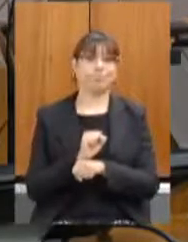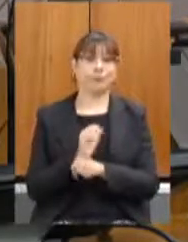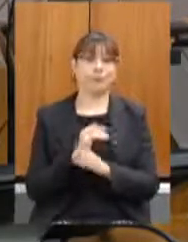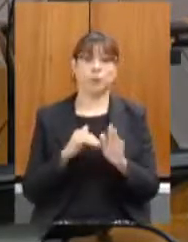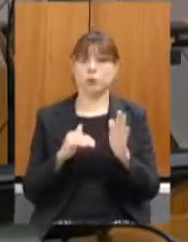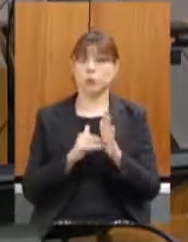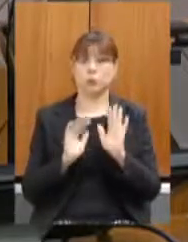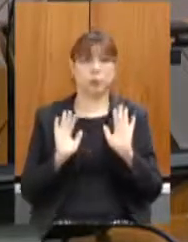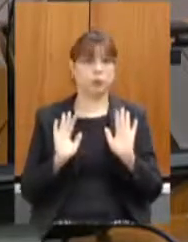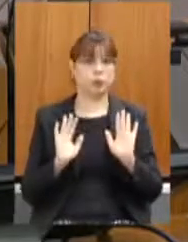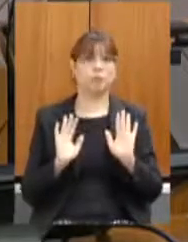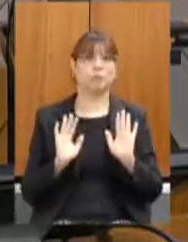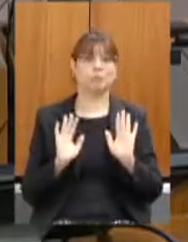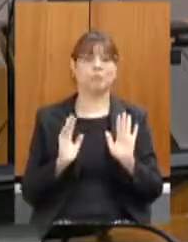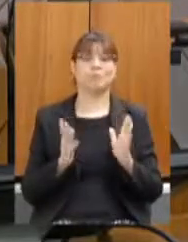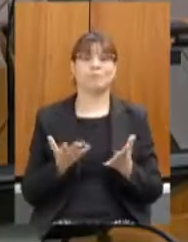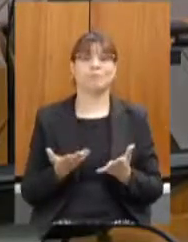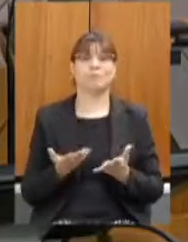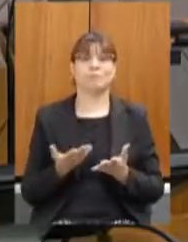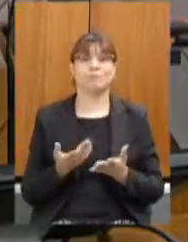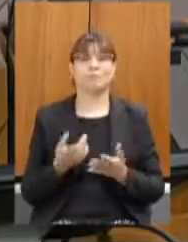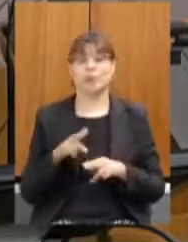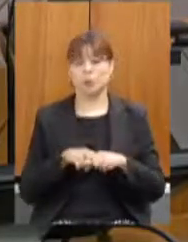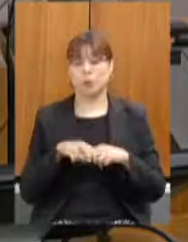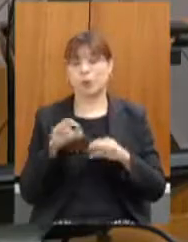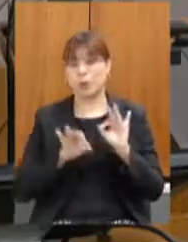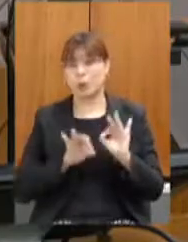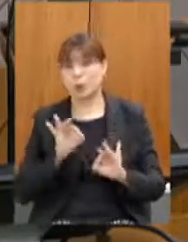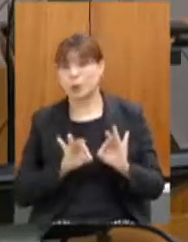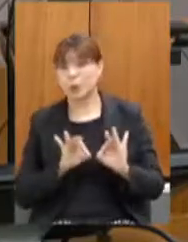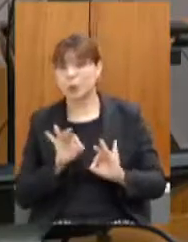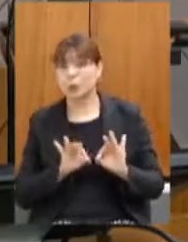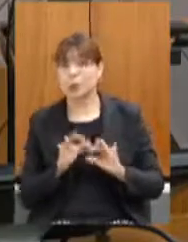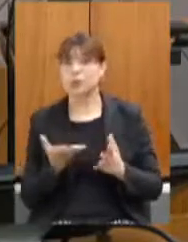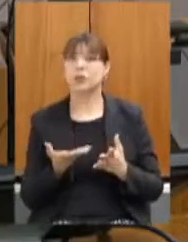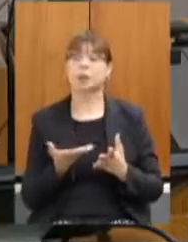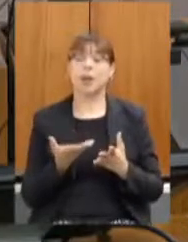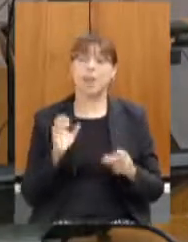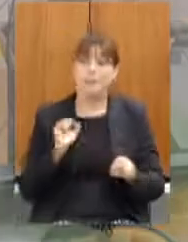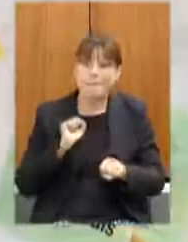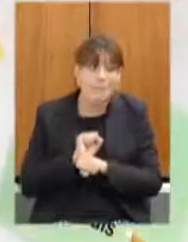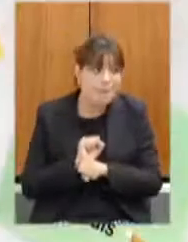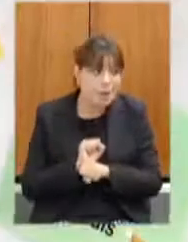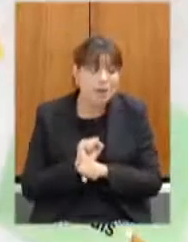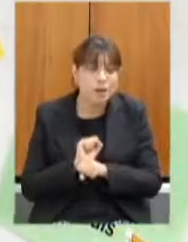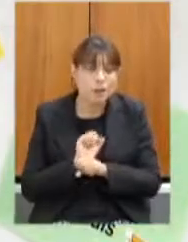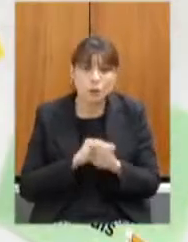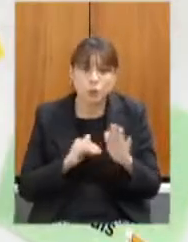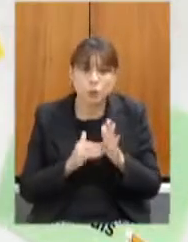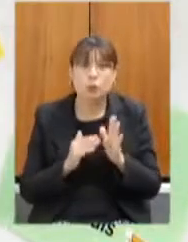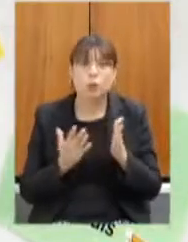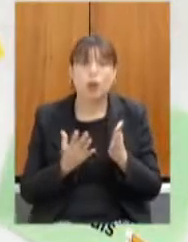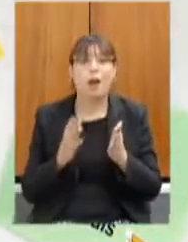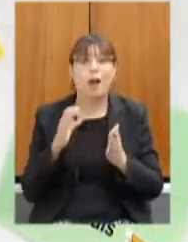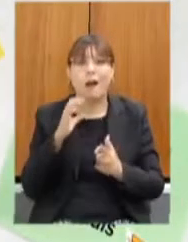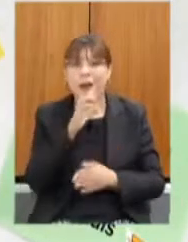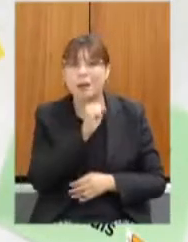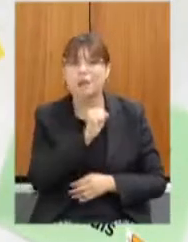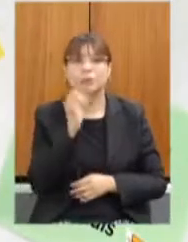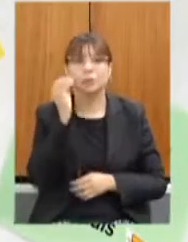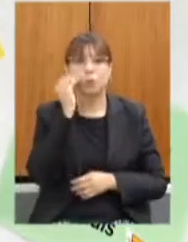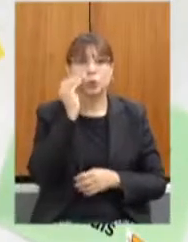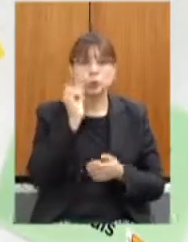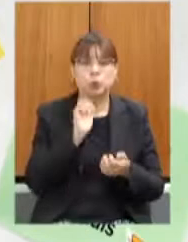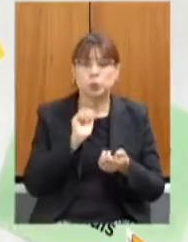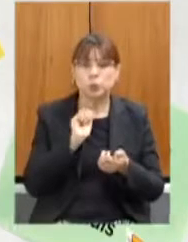estado toda a organização que a gente estava dando dentro dessa interrupção nós rapidamente estruturamos